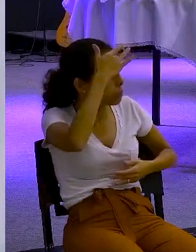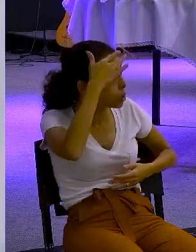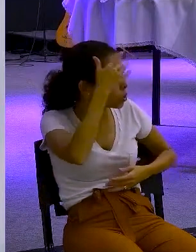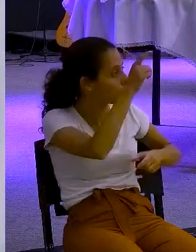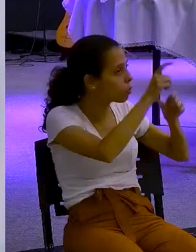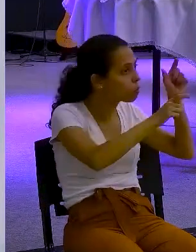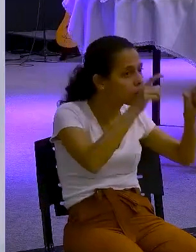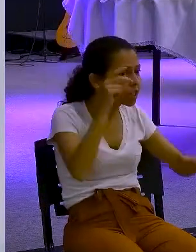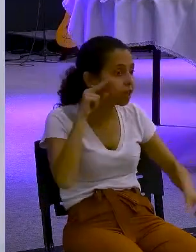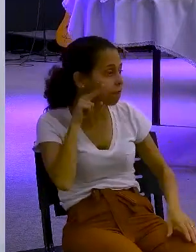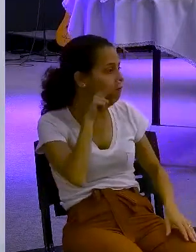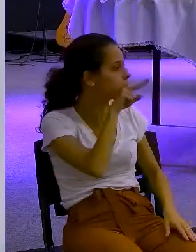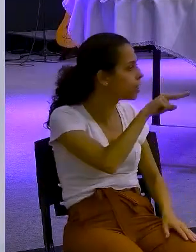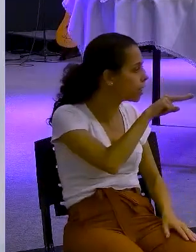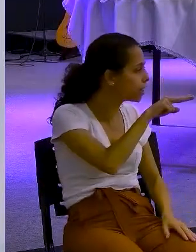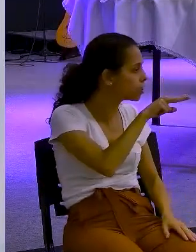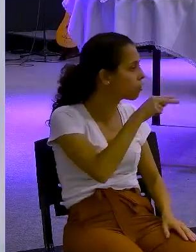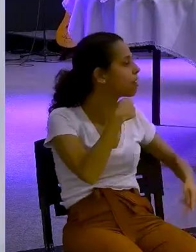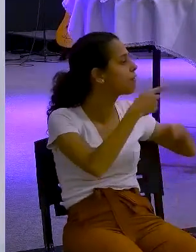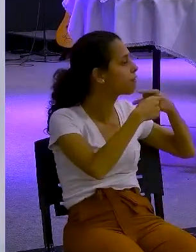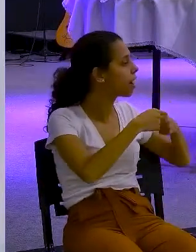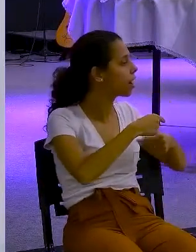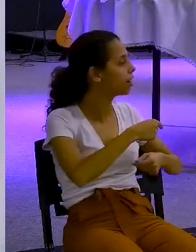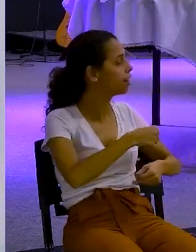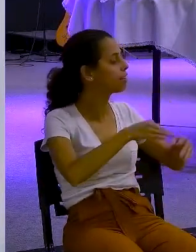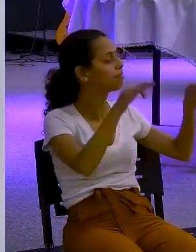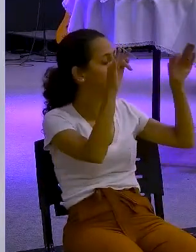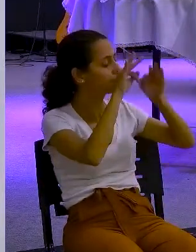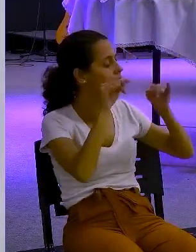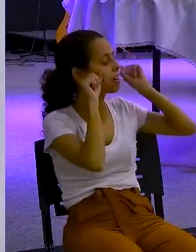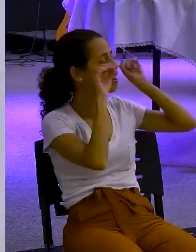digam: bem-aventurado vocês são.